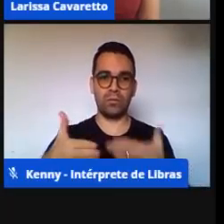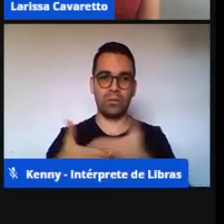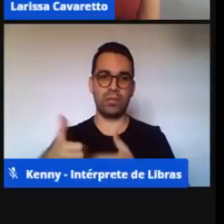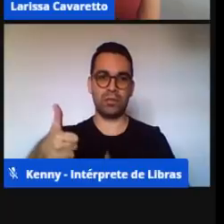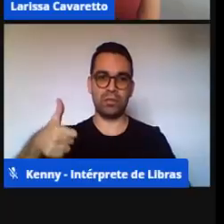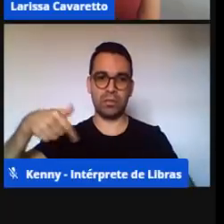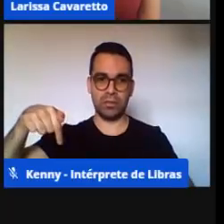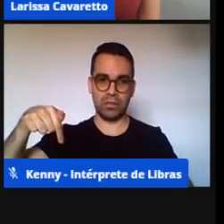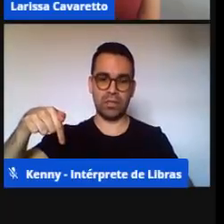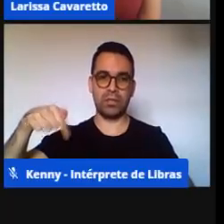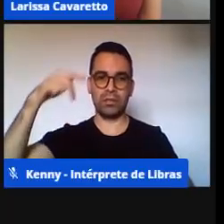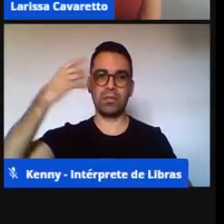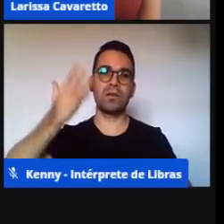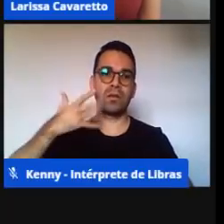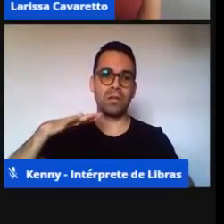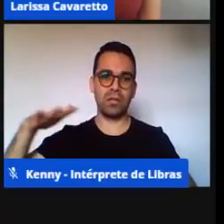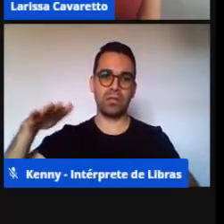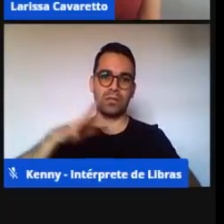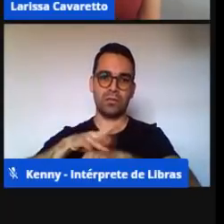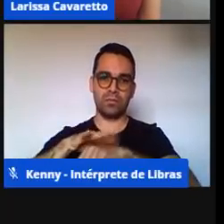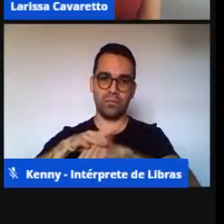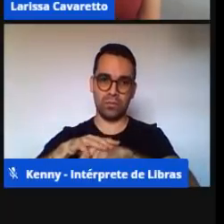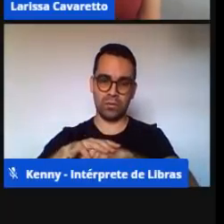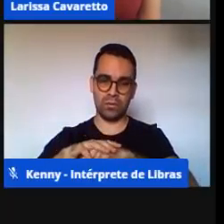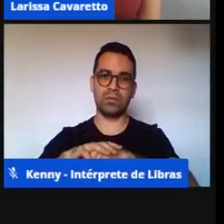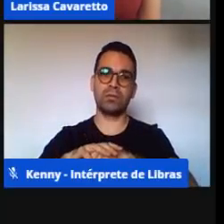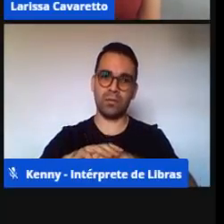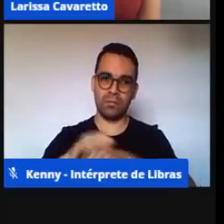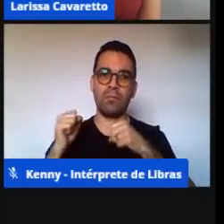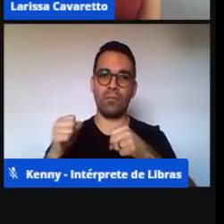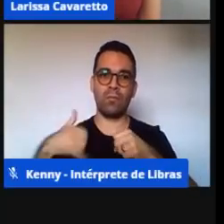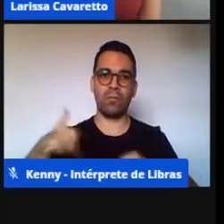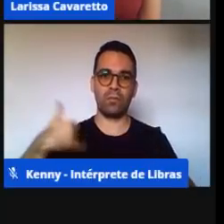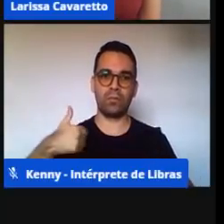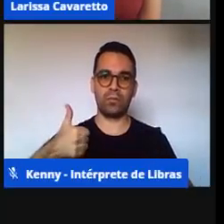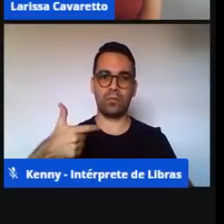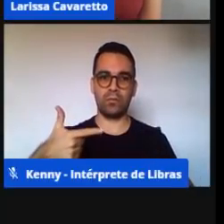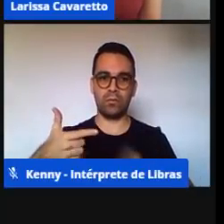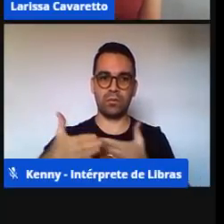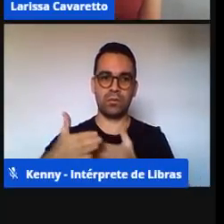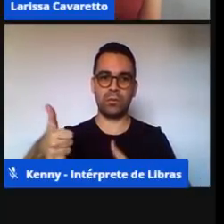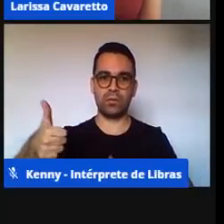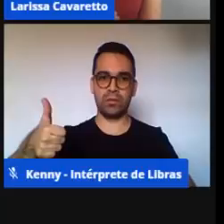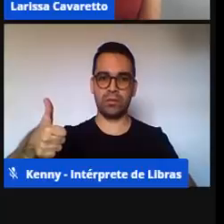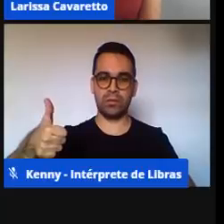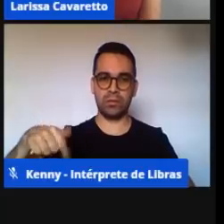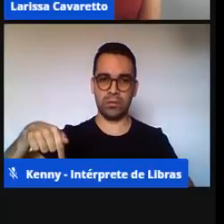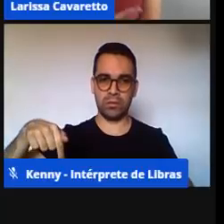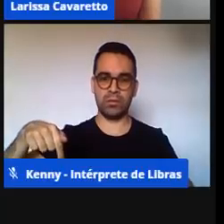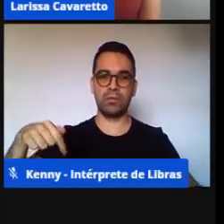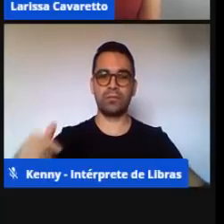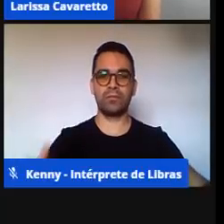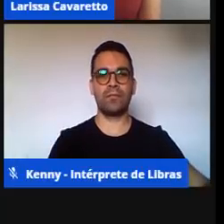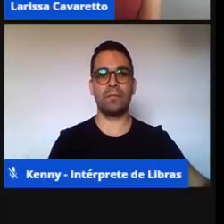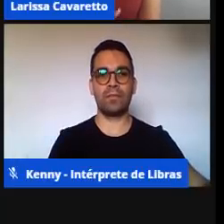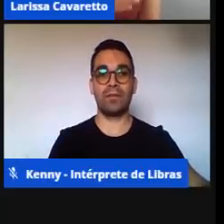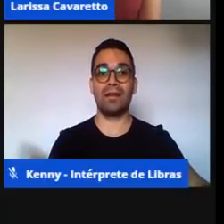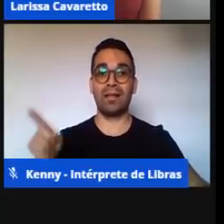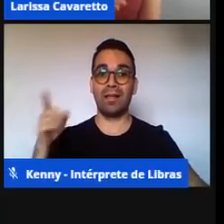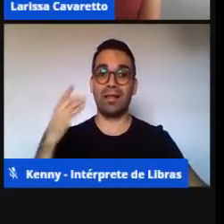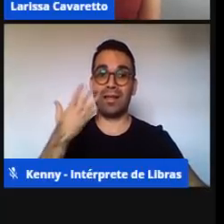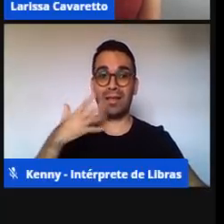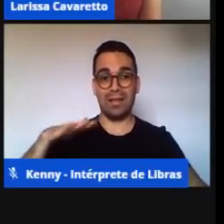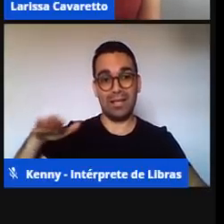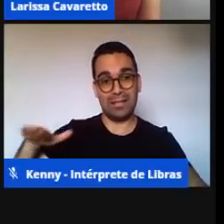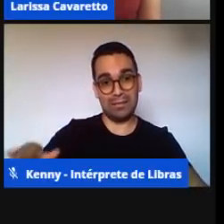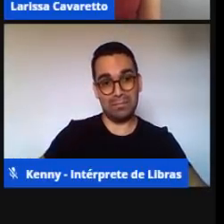adolescentes, os menores não vão ter essa vacinação ainda. Então, é melhor deixar essas crianças com fatores de risco afastadas. A gente tem